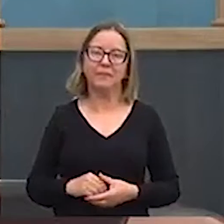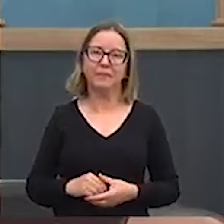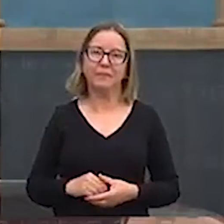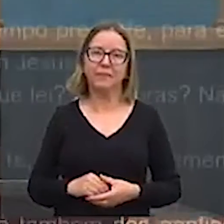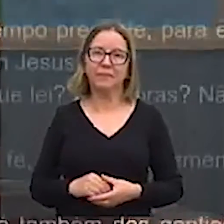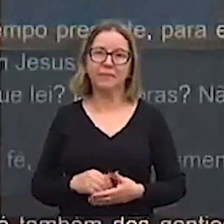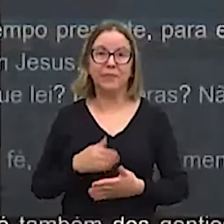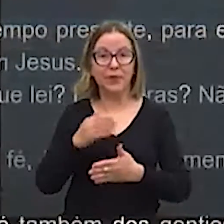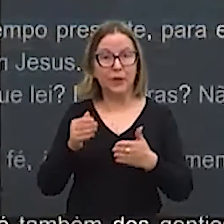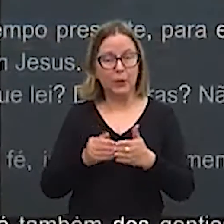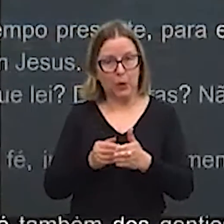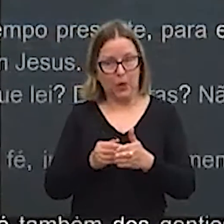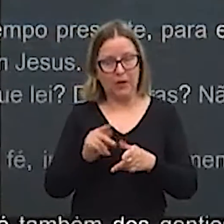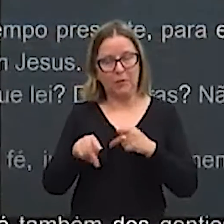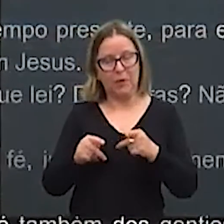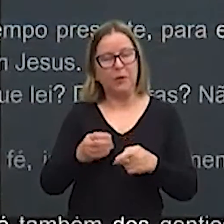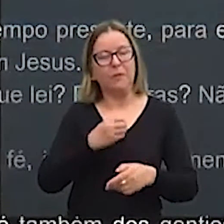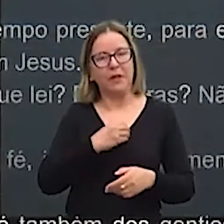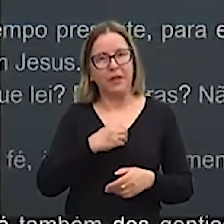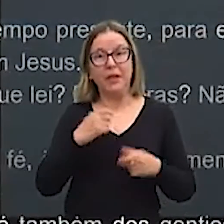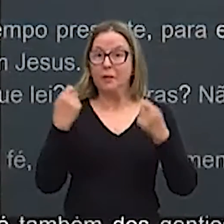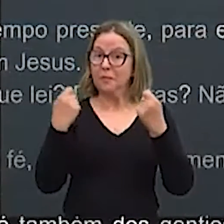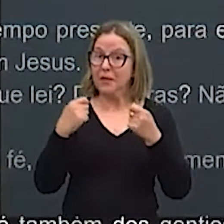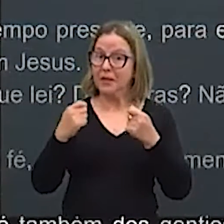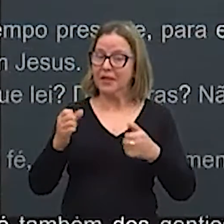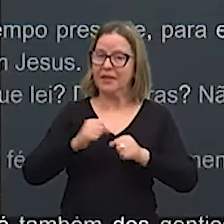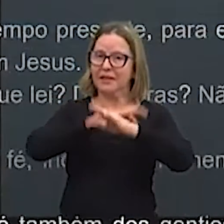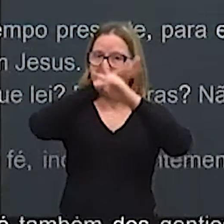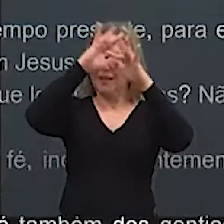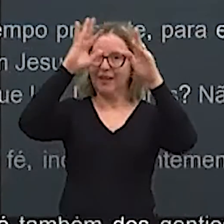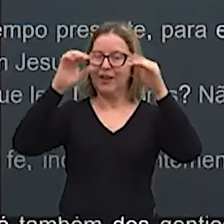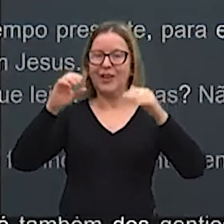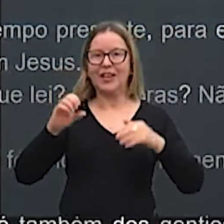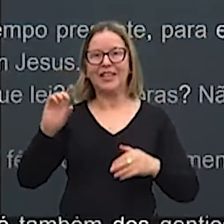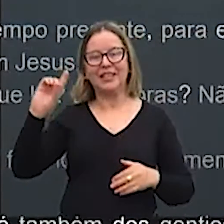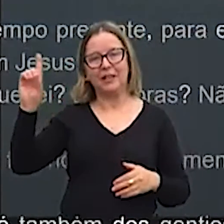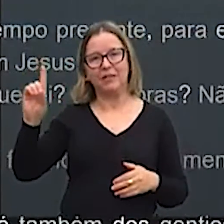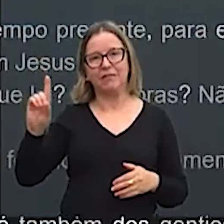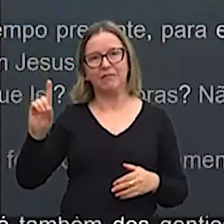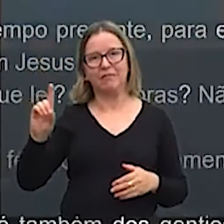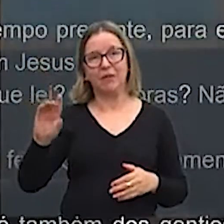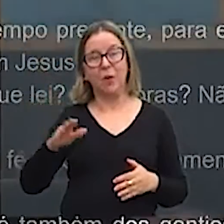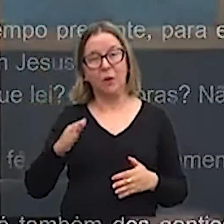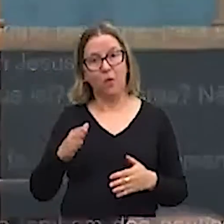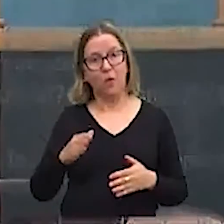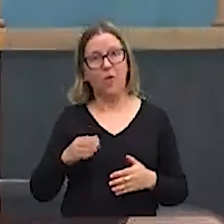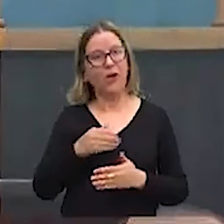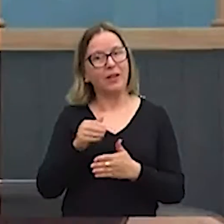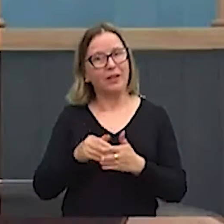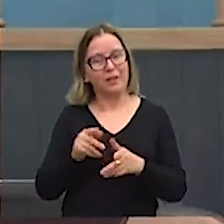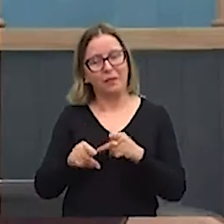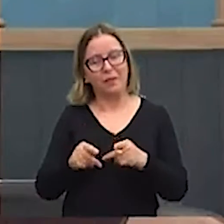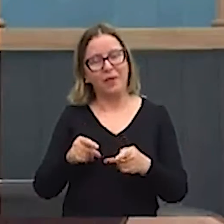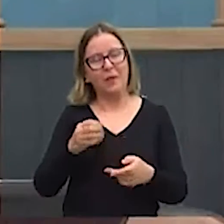Pois todos pecaram e carecem da glória de Deus. A outra versão diz: todos pecaram